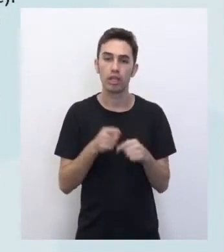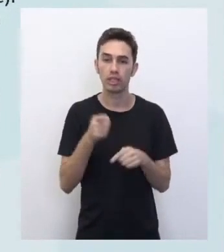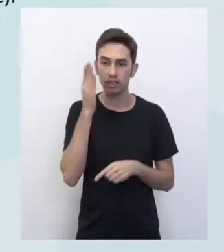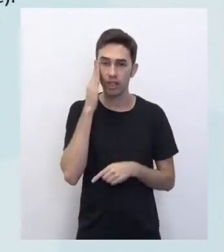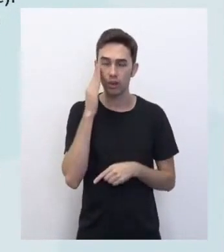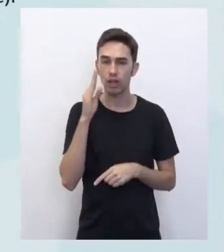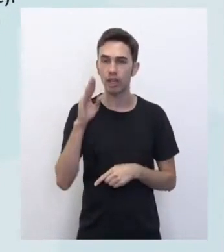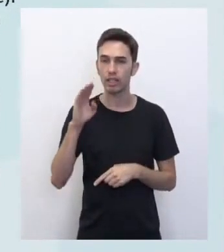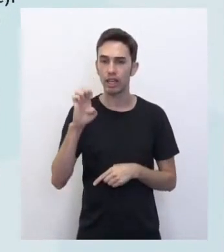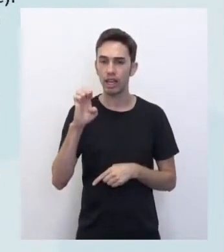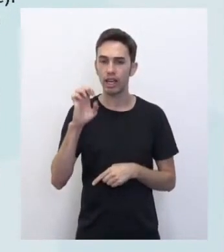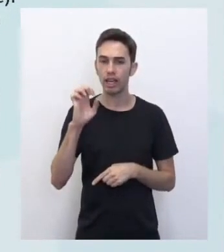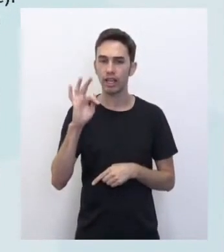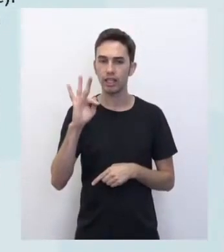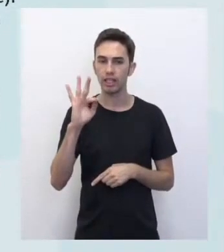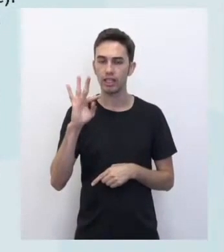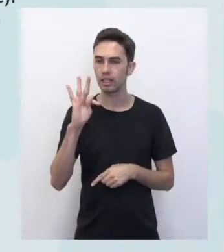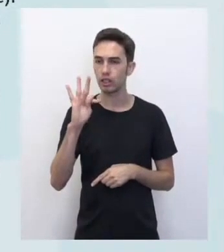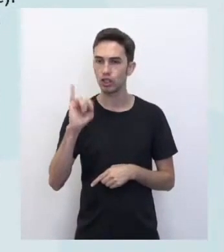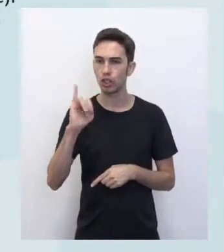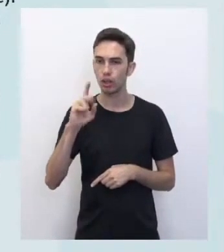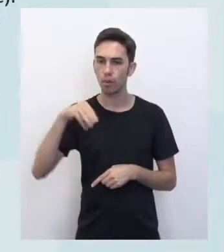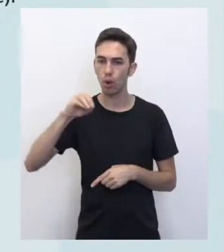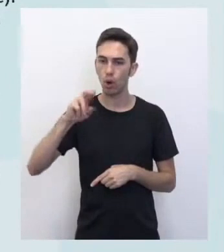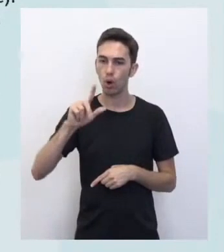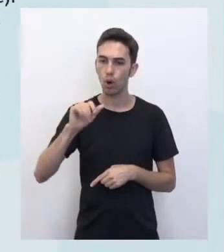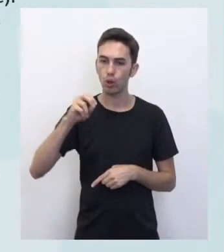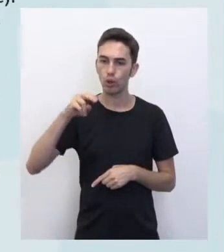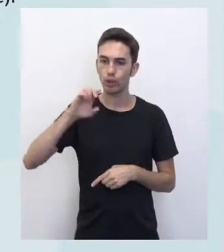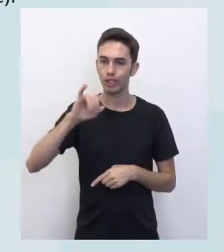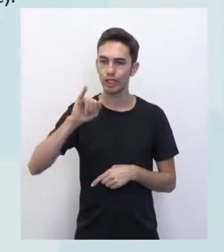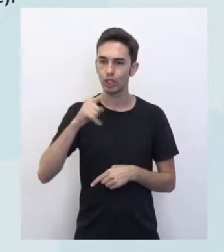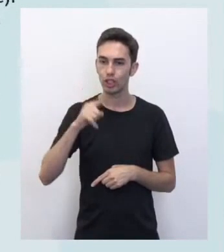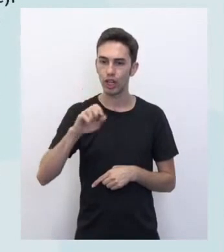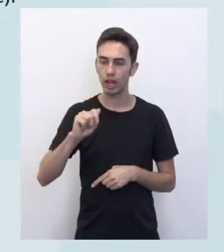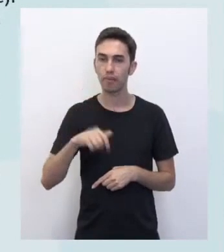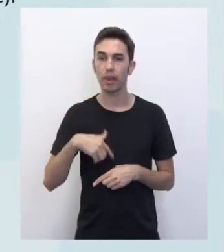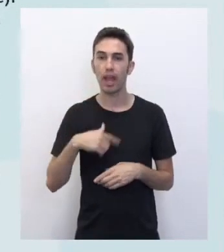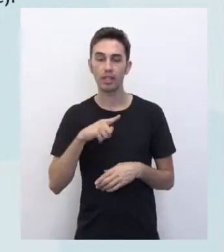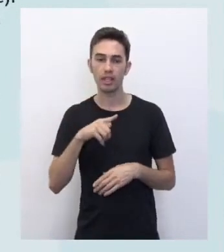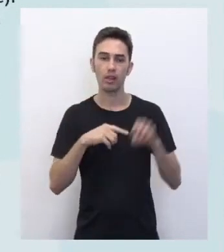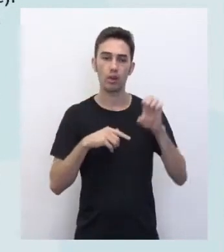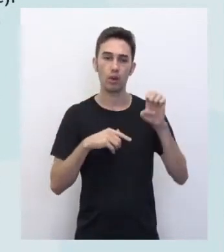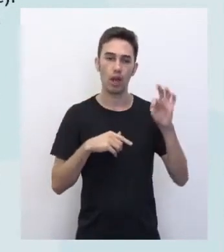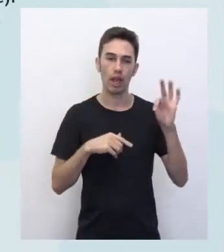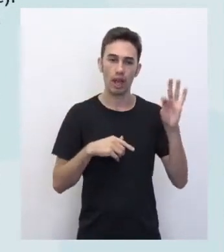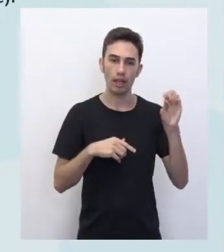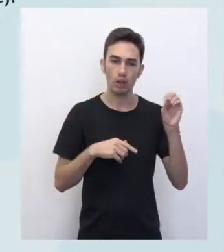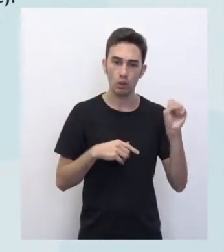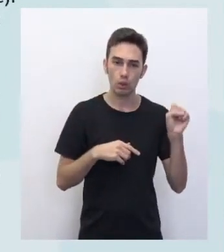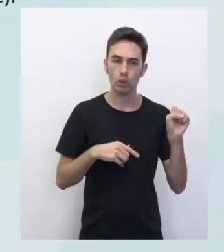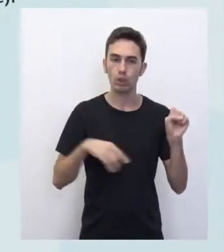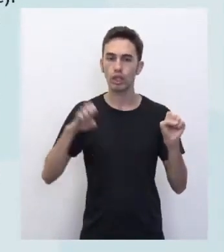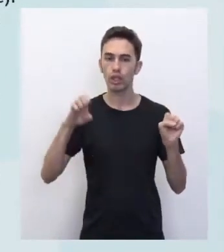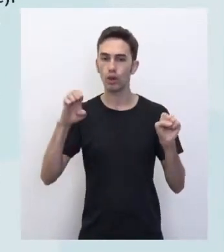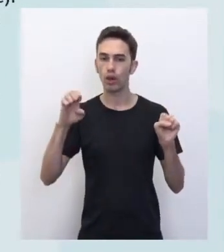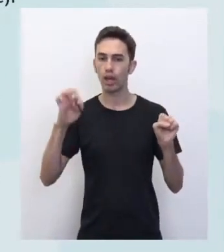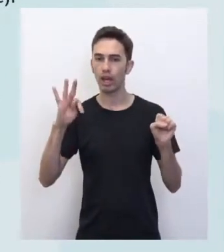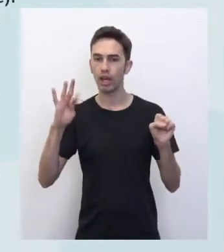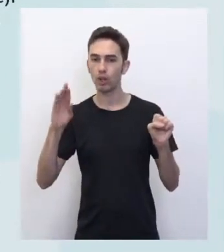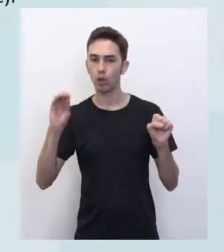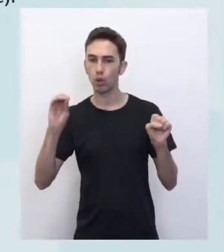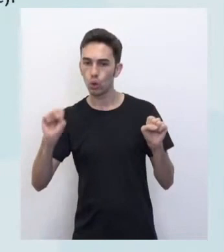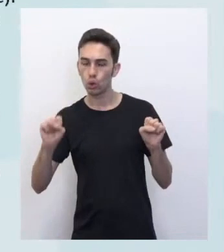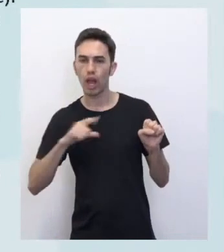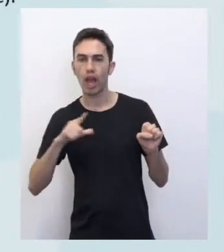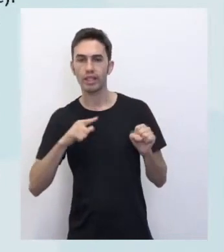etimologia sabe que no grego nós temos o ethos e o ethos, e isso tem uma conotação diferente, tem sentidos diferentes, a gente não vai entrar